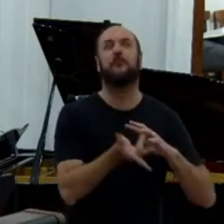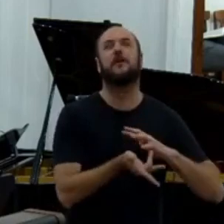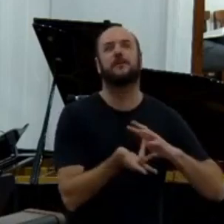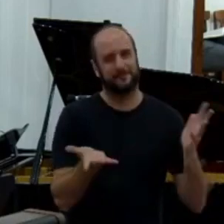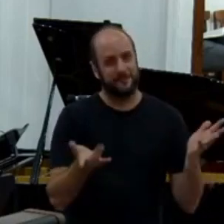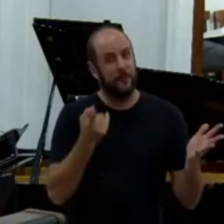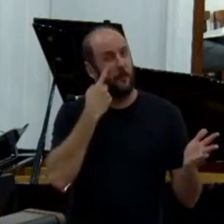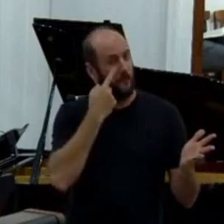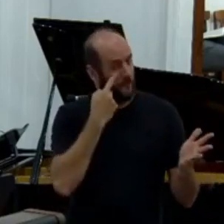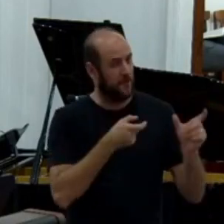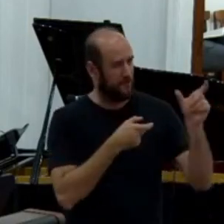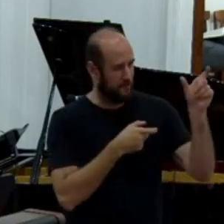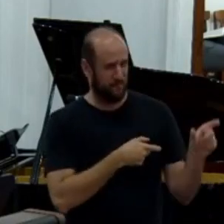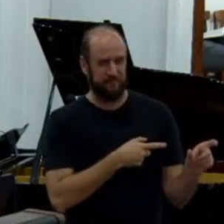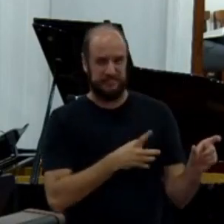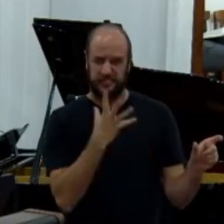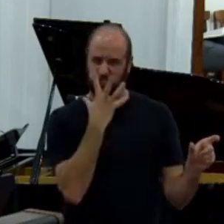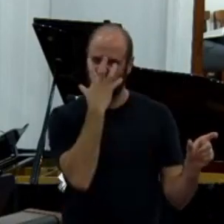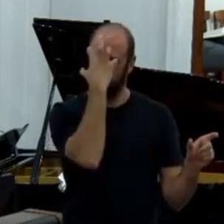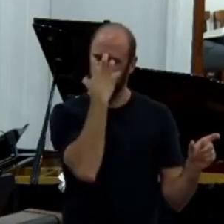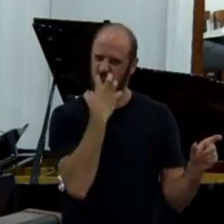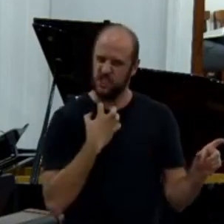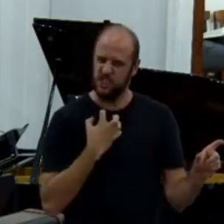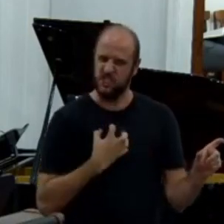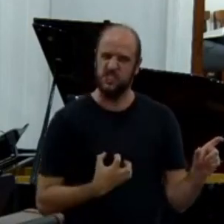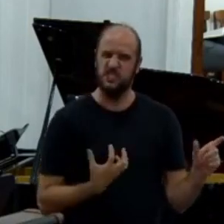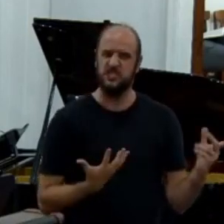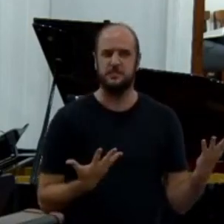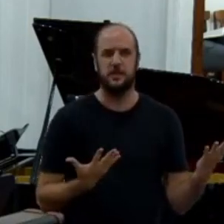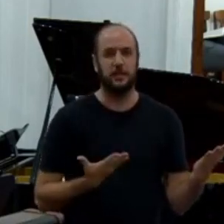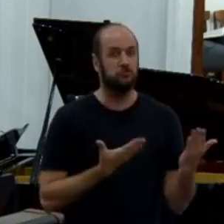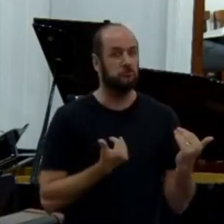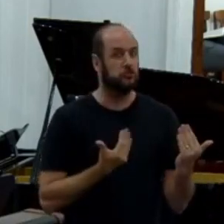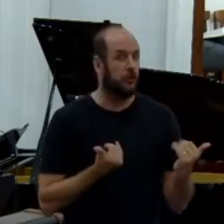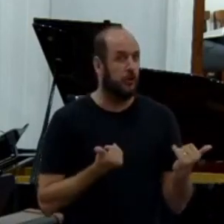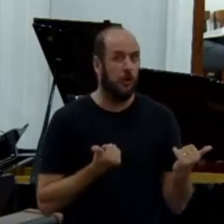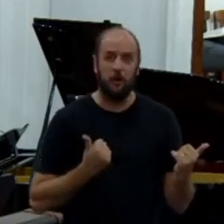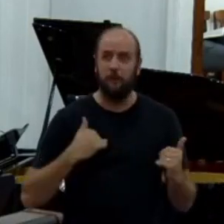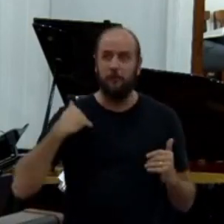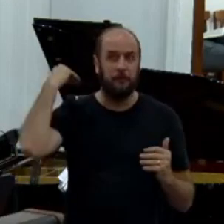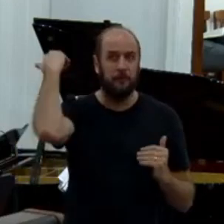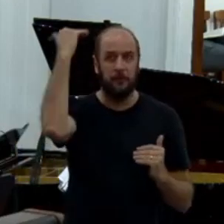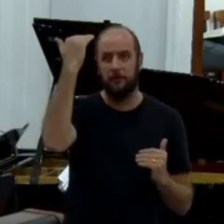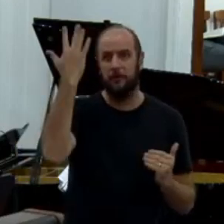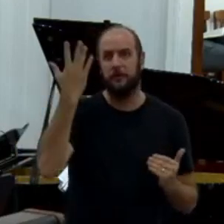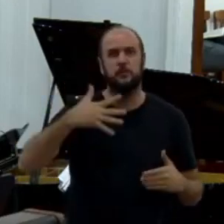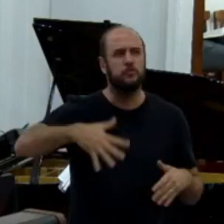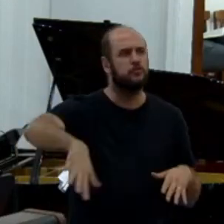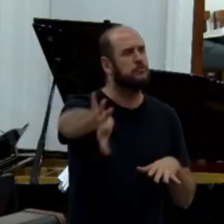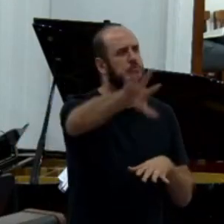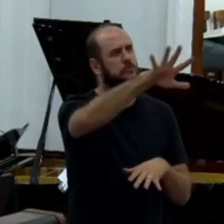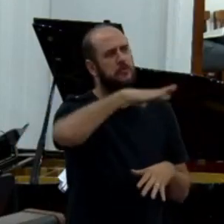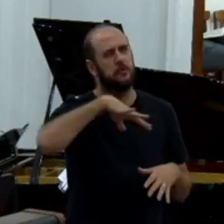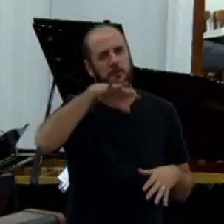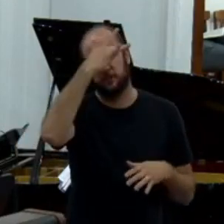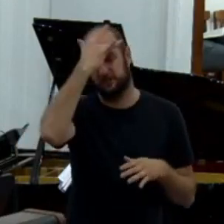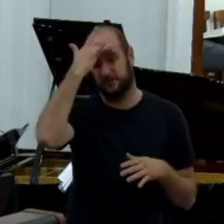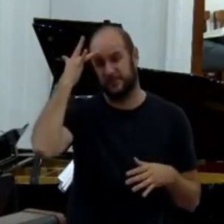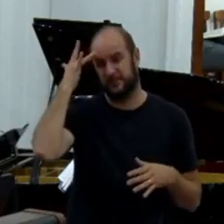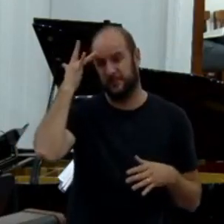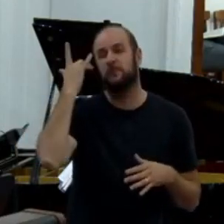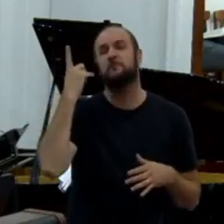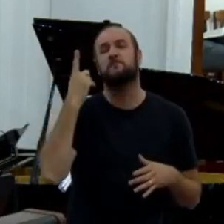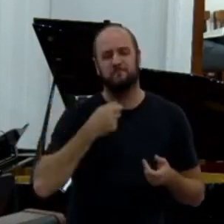ele vai se irar contra você. Jovens, adultos, somos todos